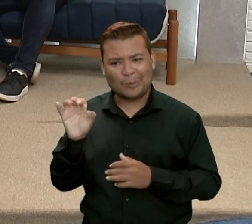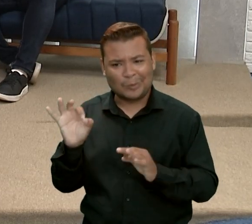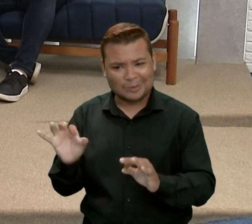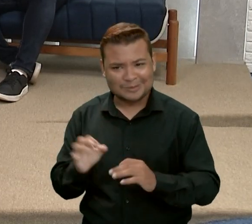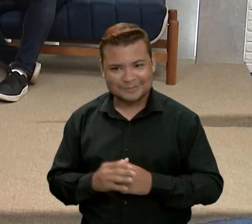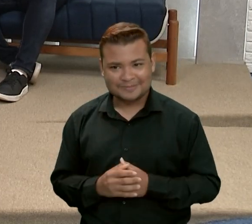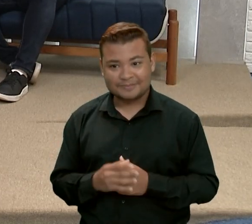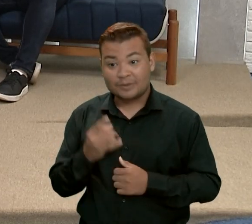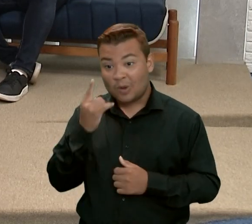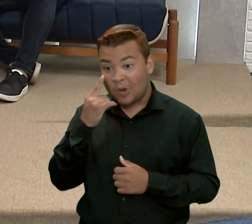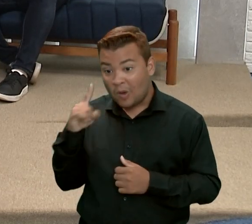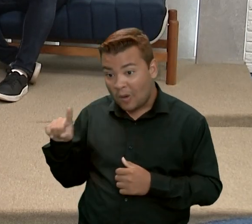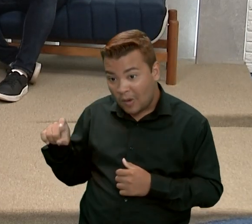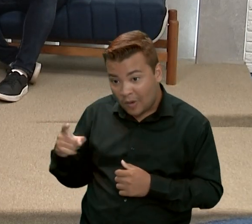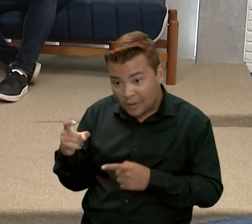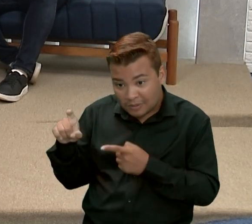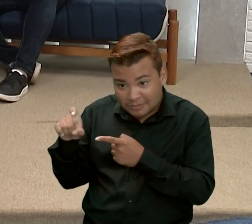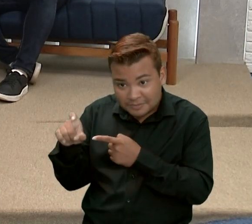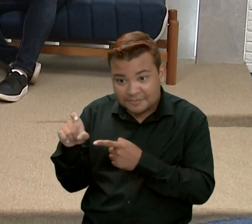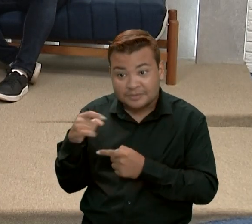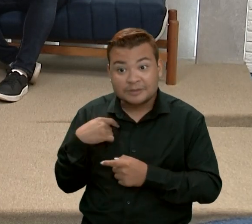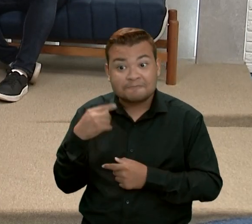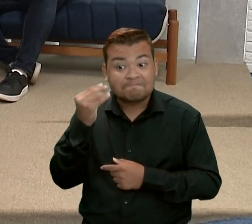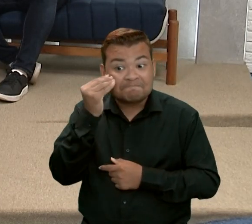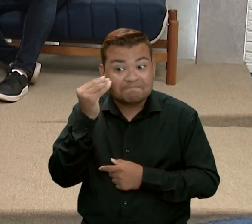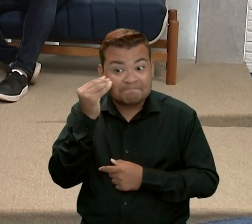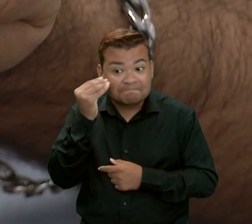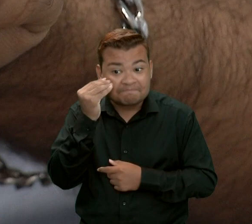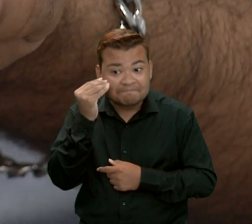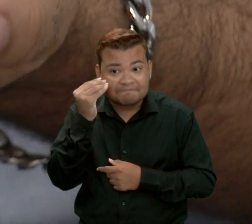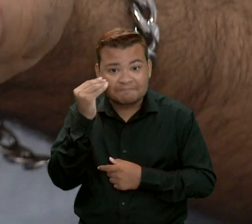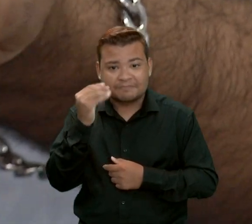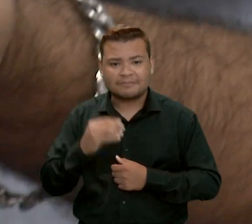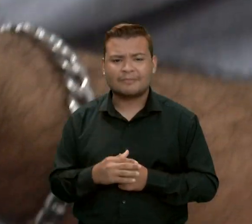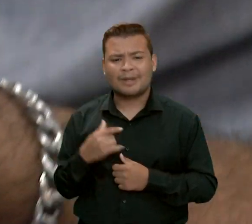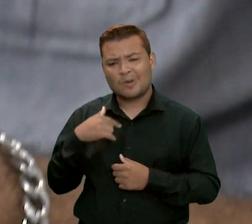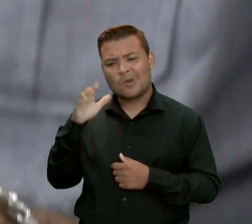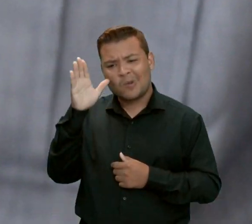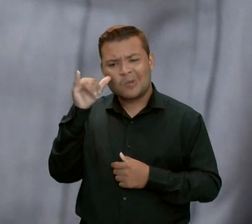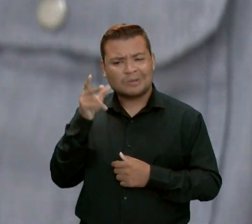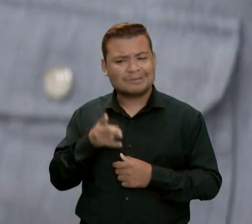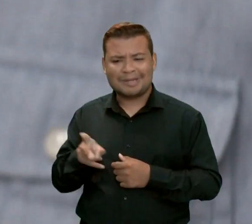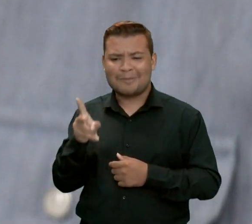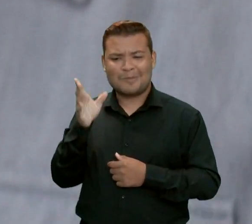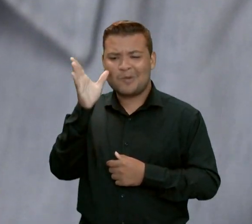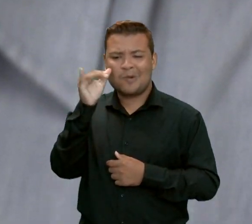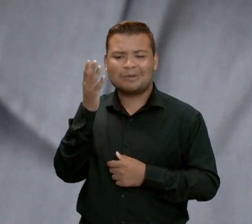Olha, são as lagartinhas. Vou experimentar aqui. Eu tinha curiosidade, sempre tive.